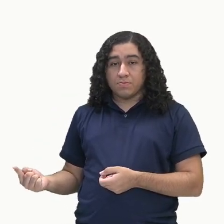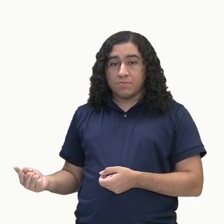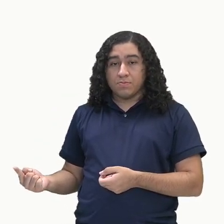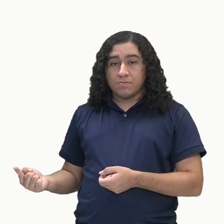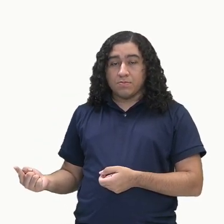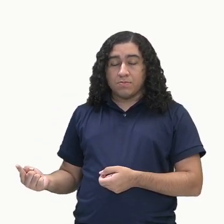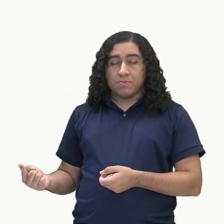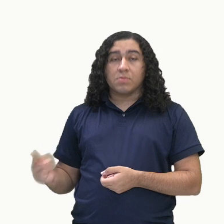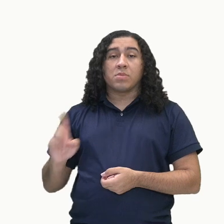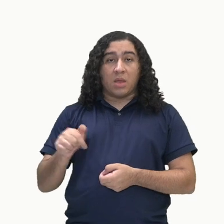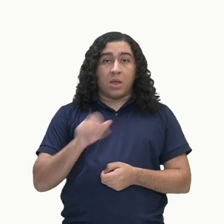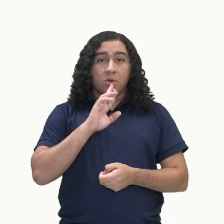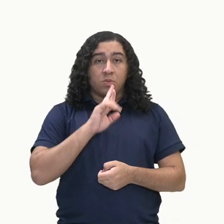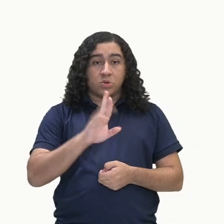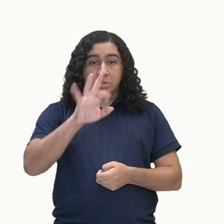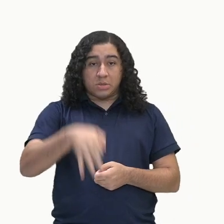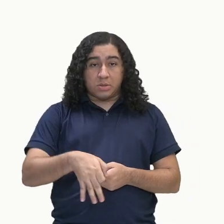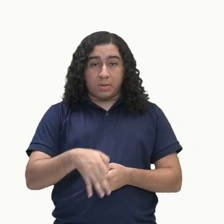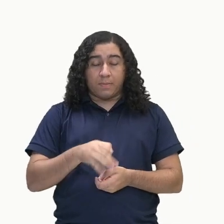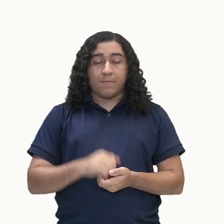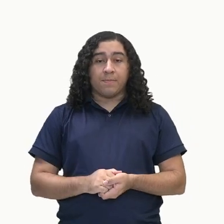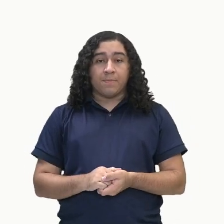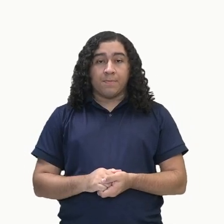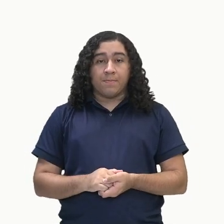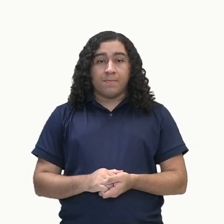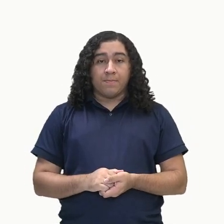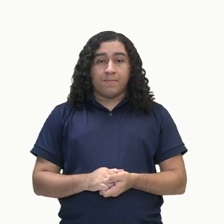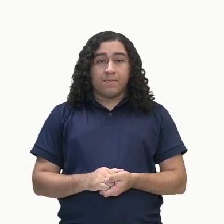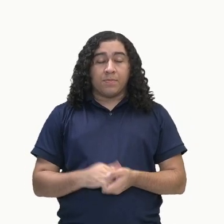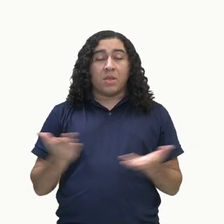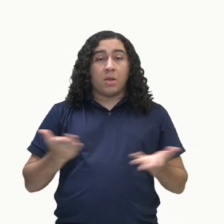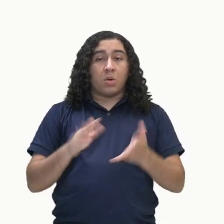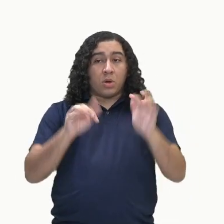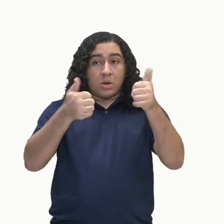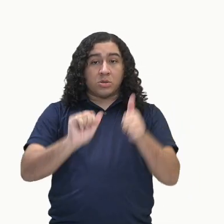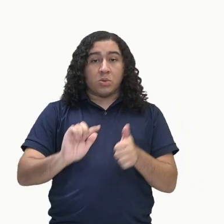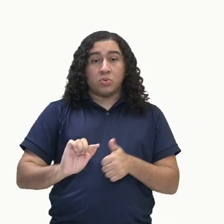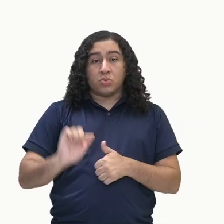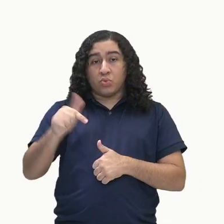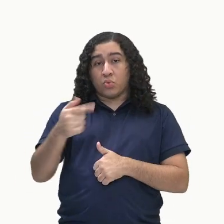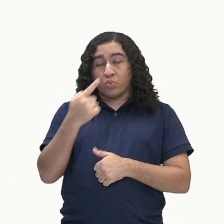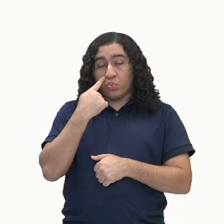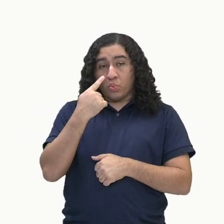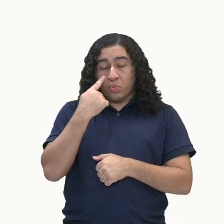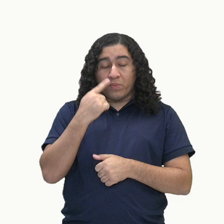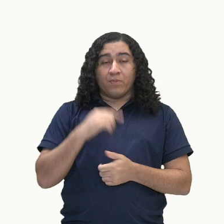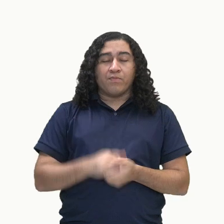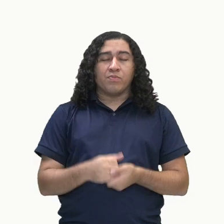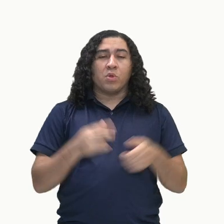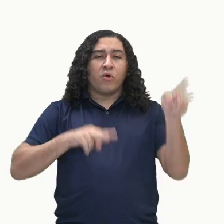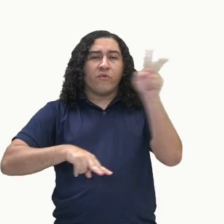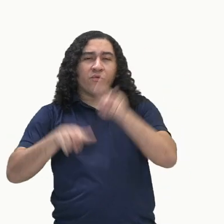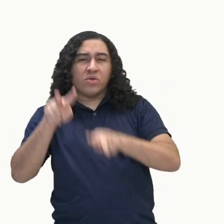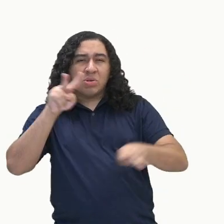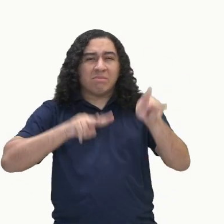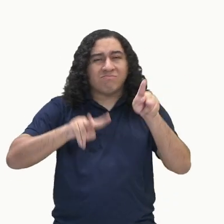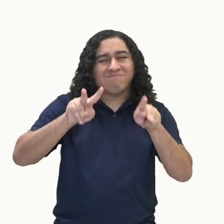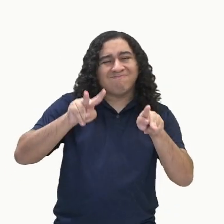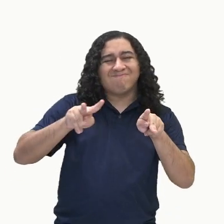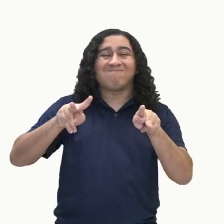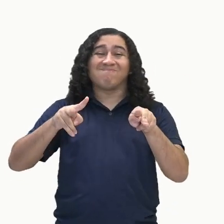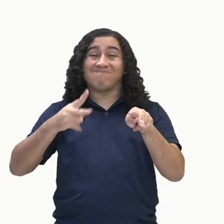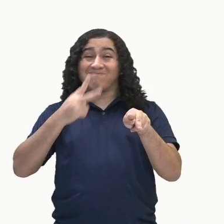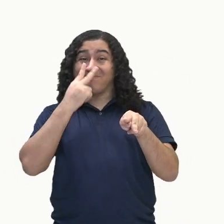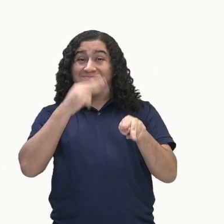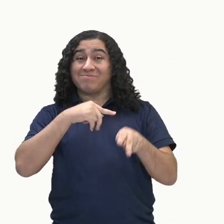é o nosso polígono regular. Vamos verificar aqui se os outros são, né? Bem visualmente que dá para a gente saber que não é, ó.